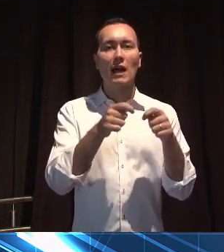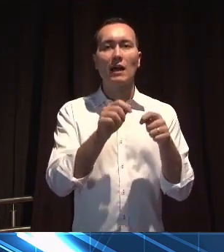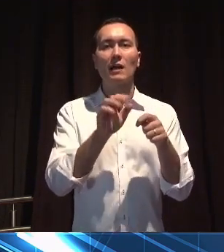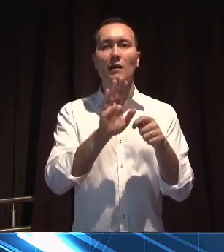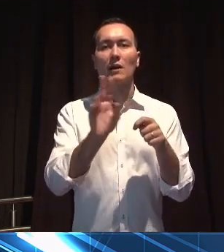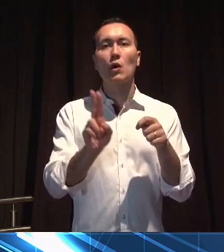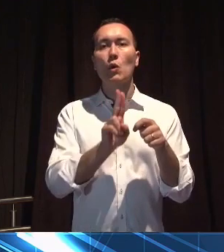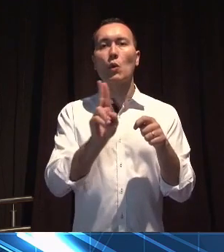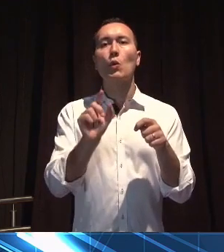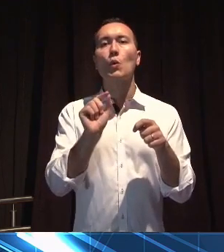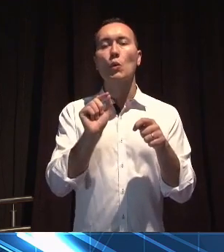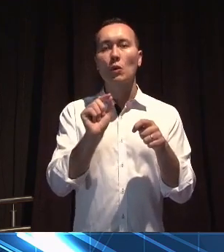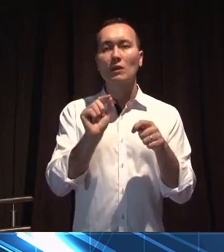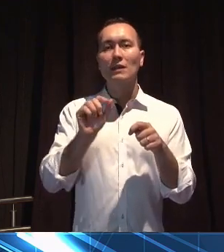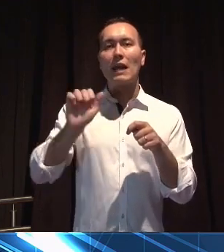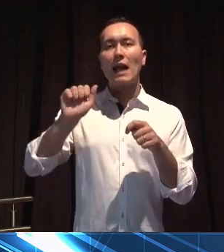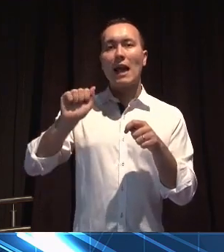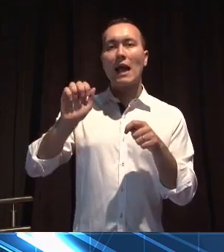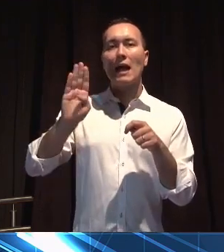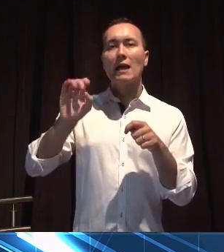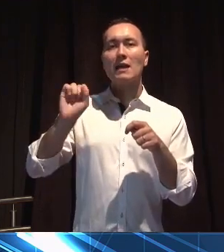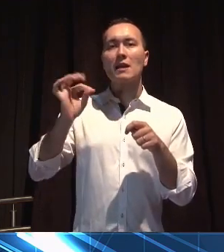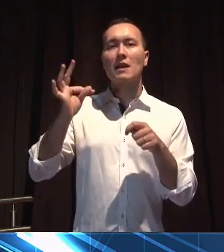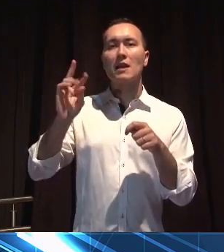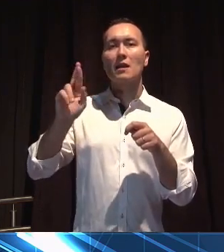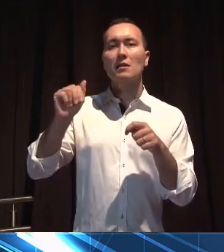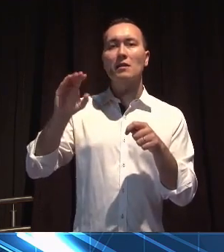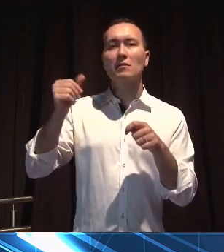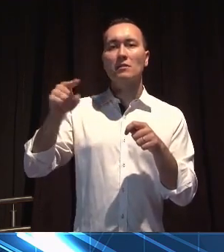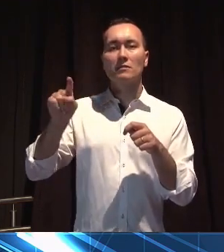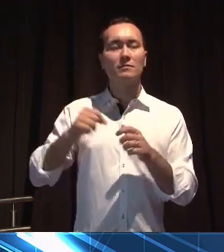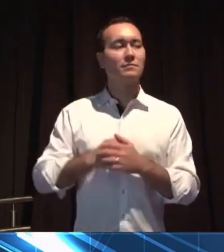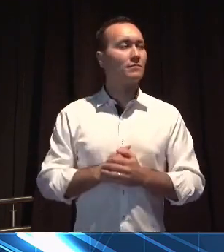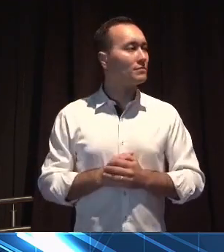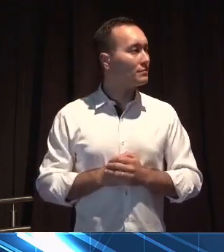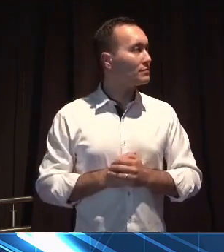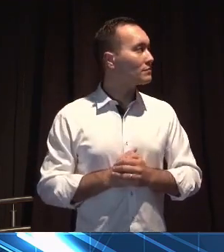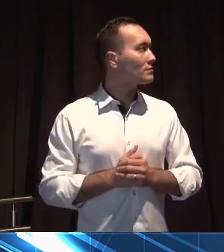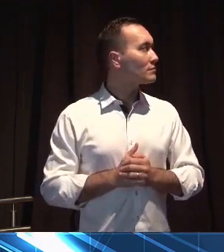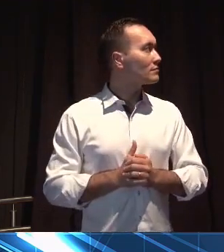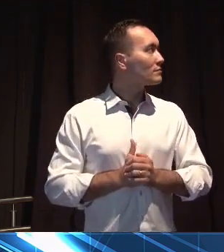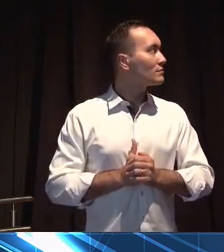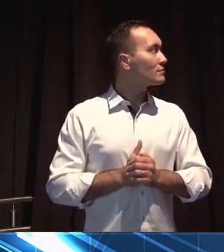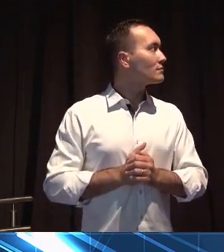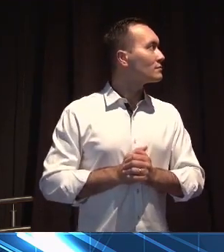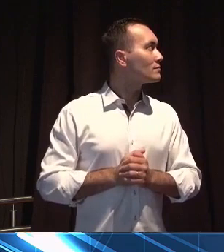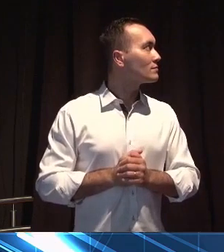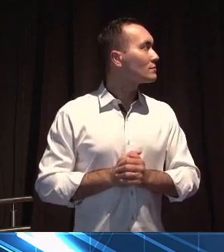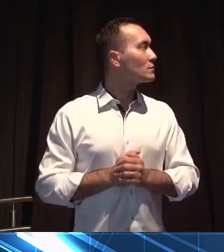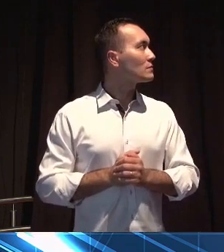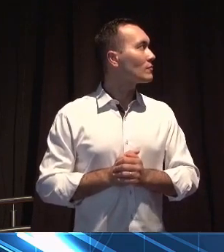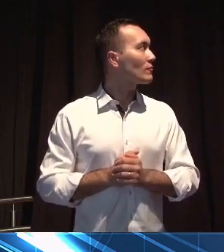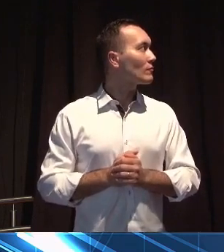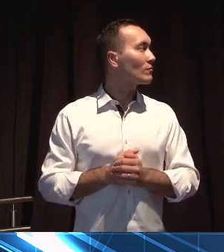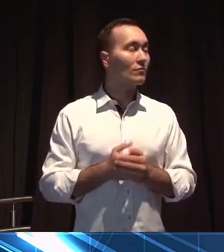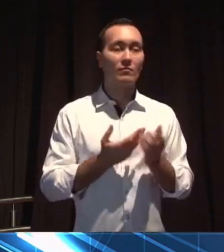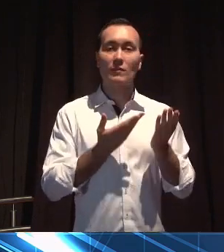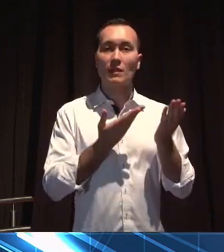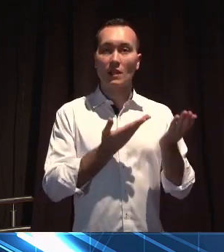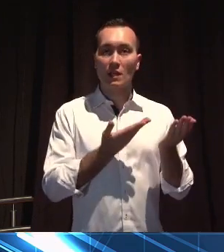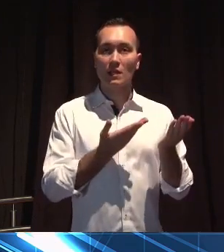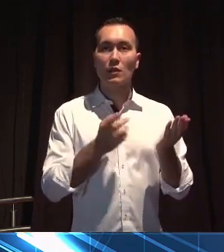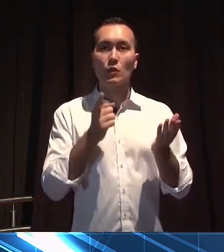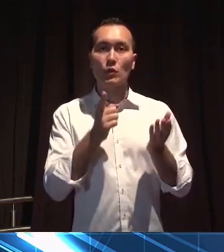eu tinha uma uma classe uma interface gerador PDF com apenas uma implementação que é gerador